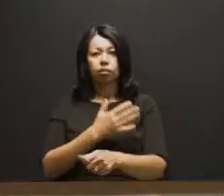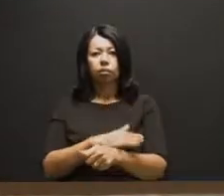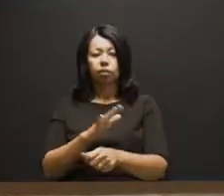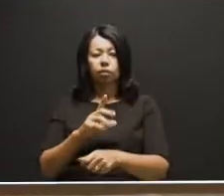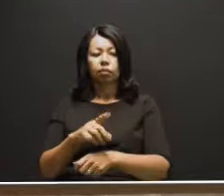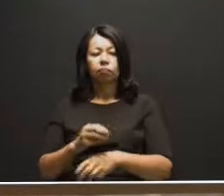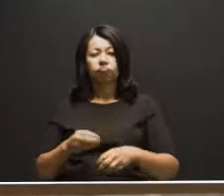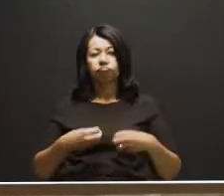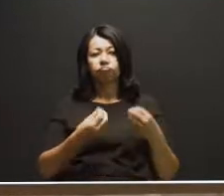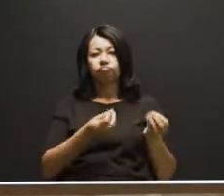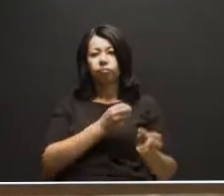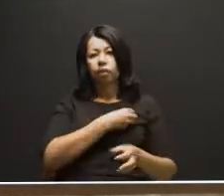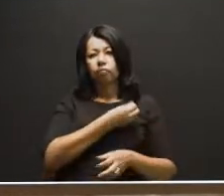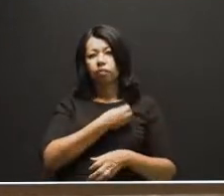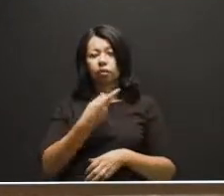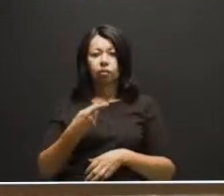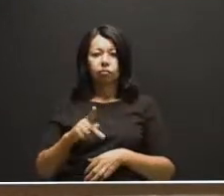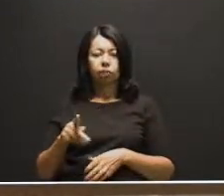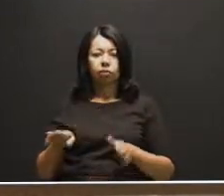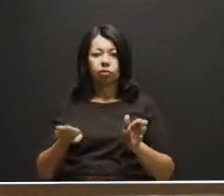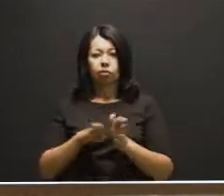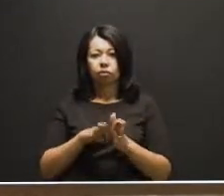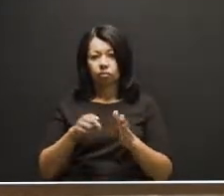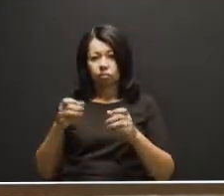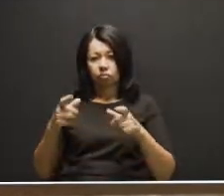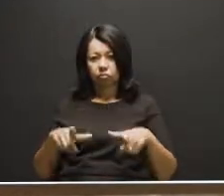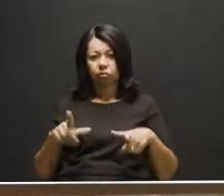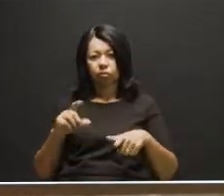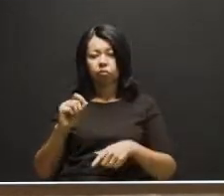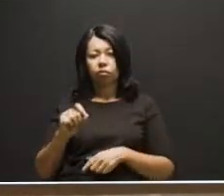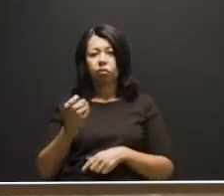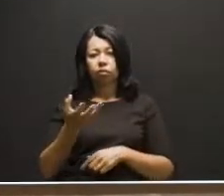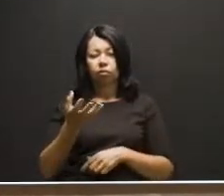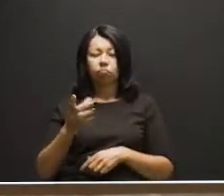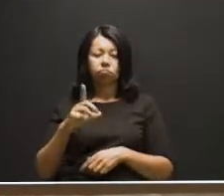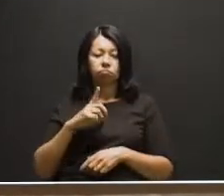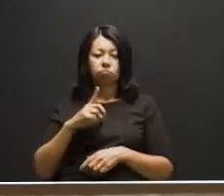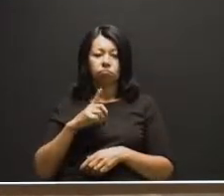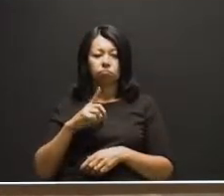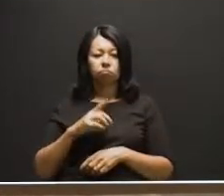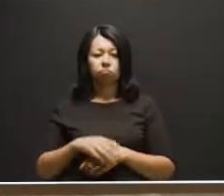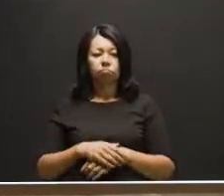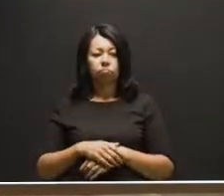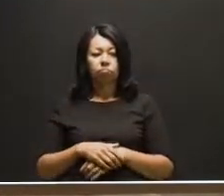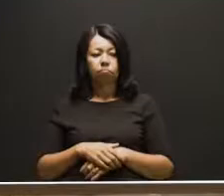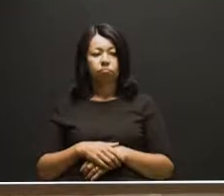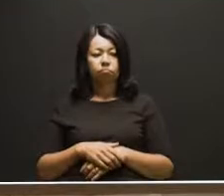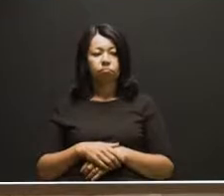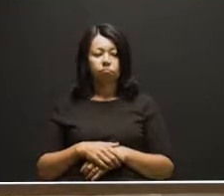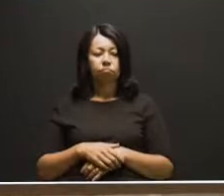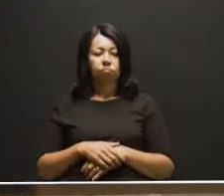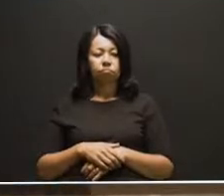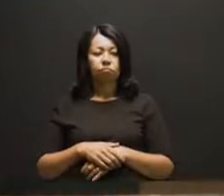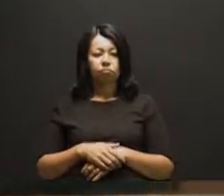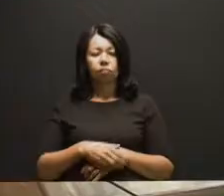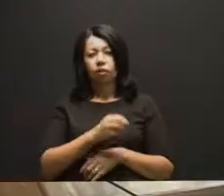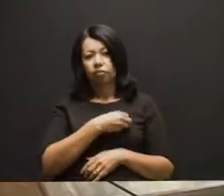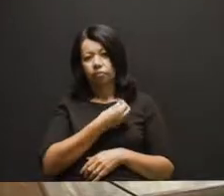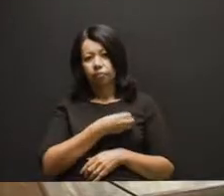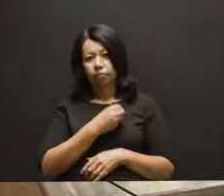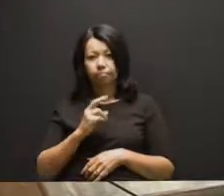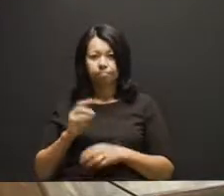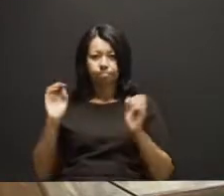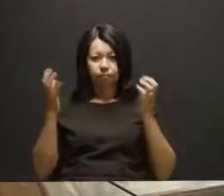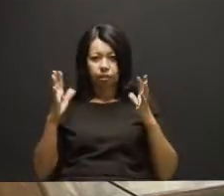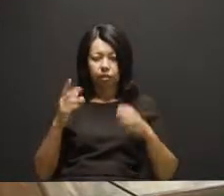vida toda dela para chegar a um denominador que é ser alguém na vida parabéns e que deus abençoe vocês continuam e